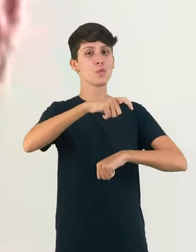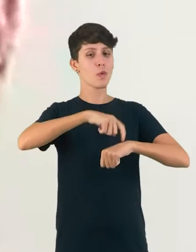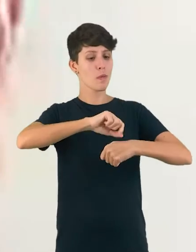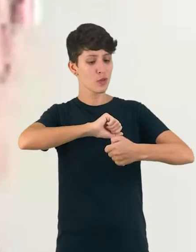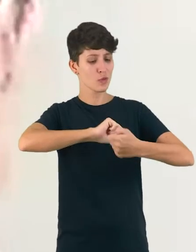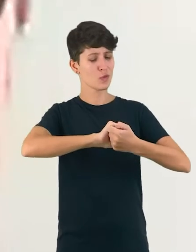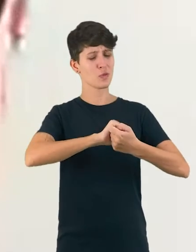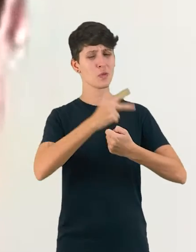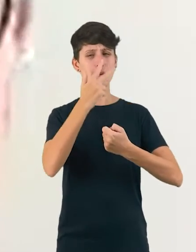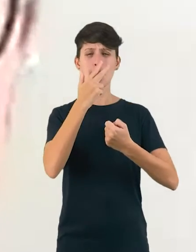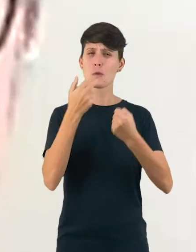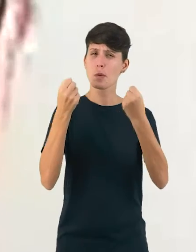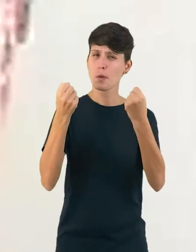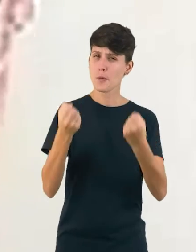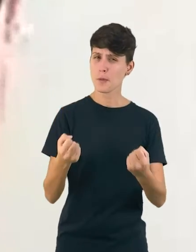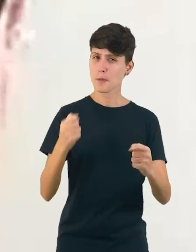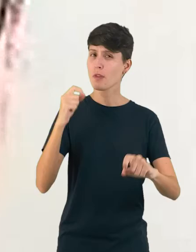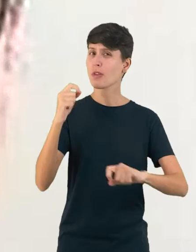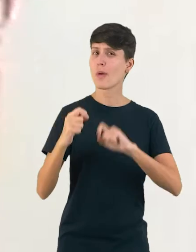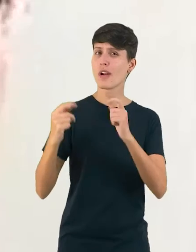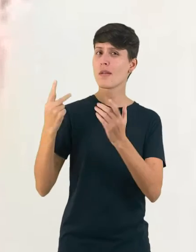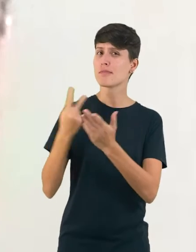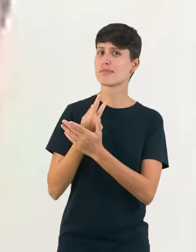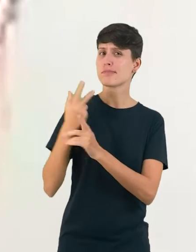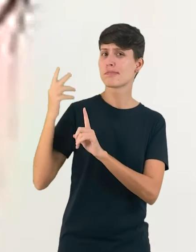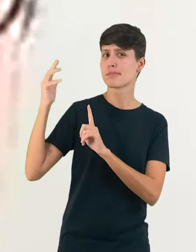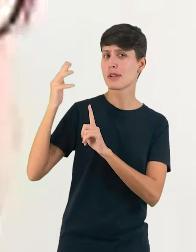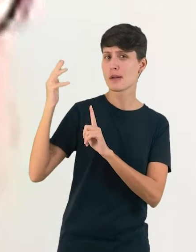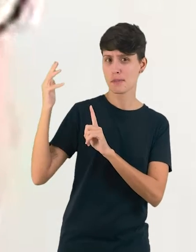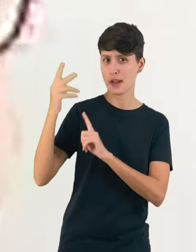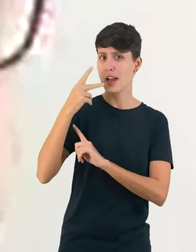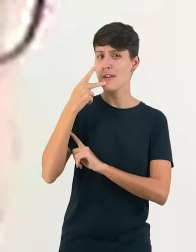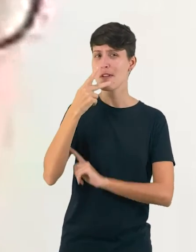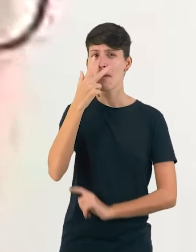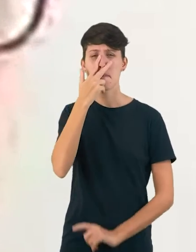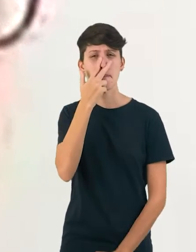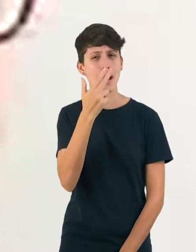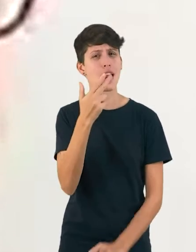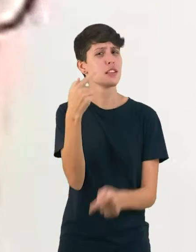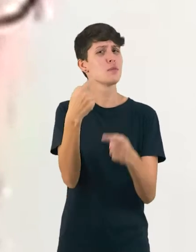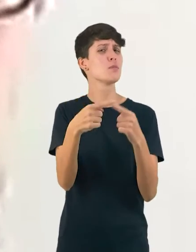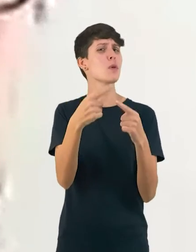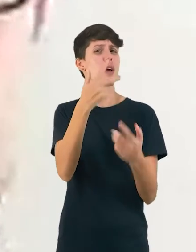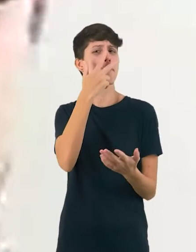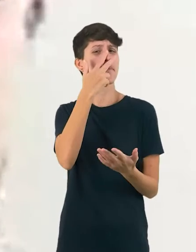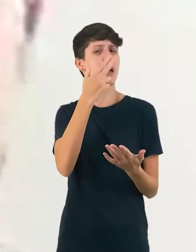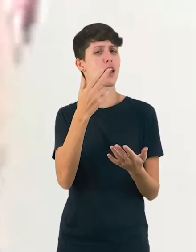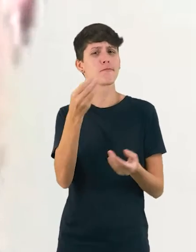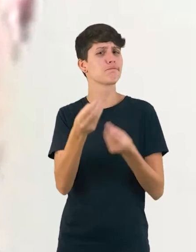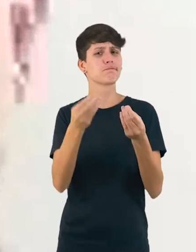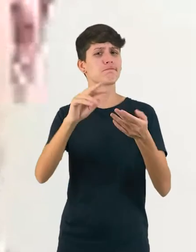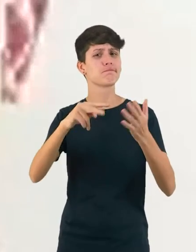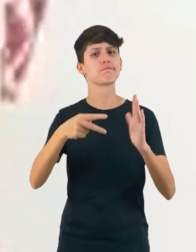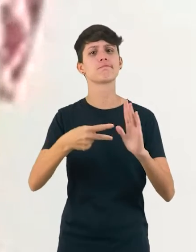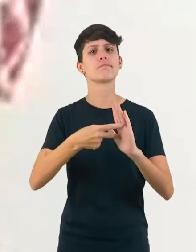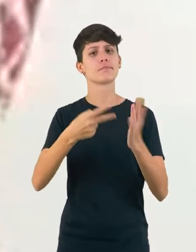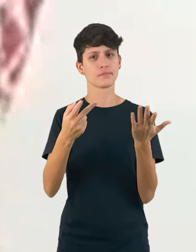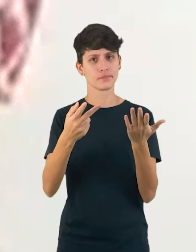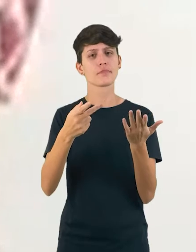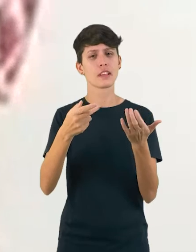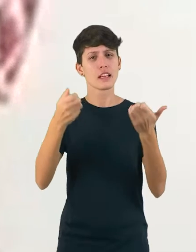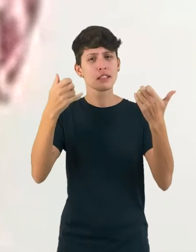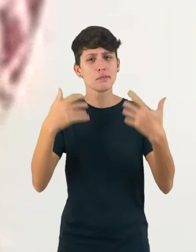ou pelo menos uma última despedida, me parece muito agressivo o que a gente tem vivido. E eu falo